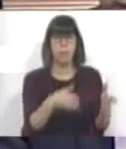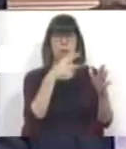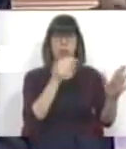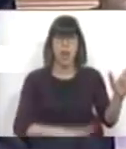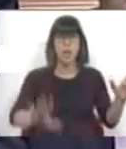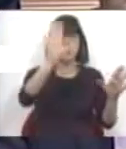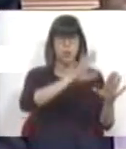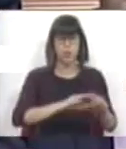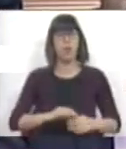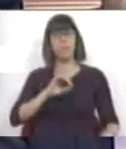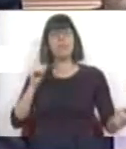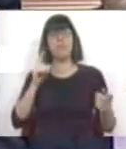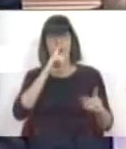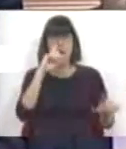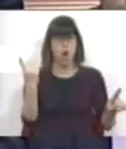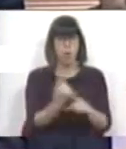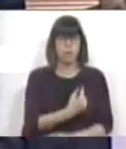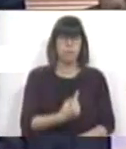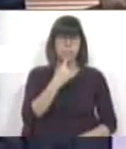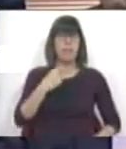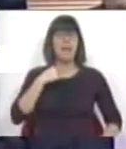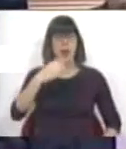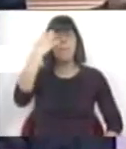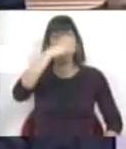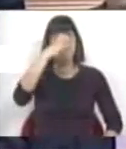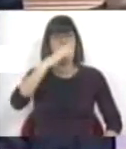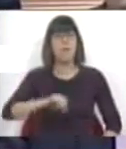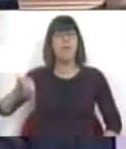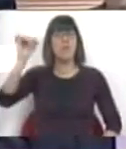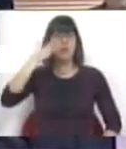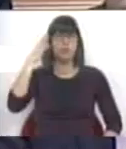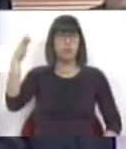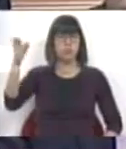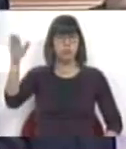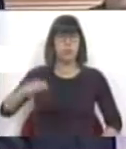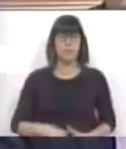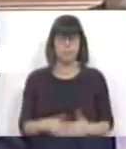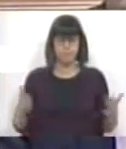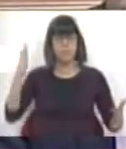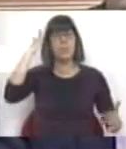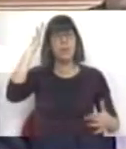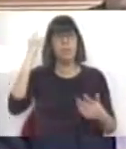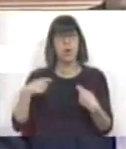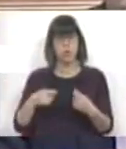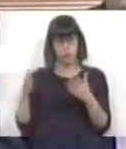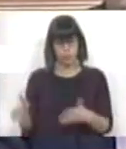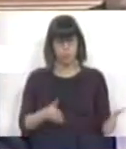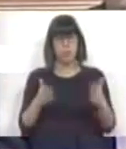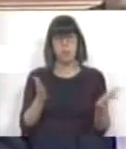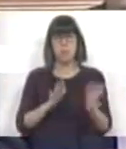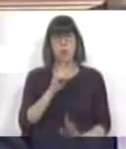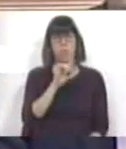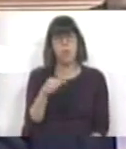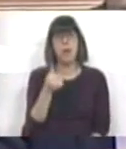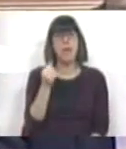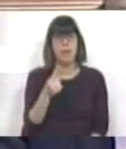território nacional, ao comprarem maciçamente carne de porco de origem estrangeira. Estimando-se que o custo de produção anda à volta